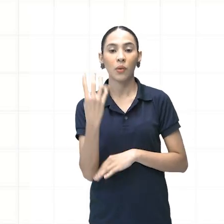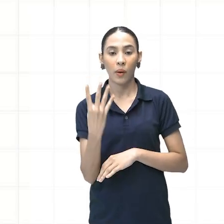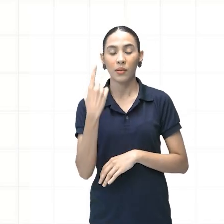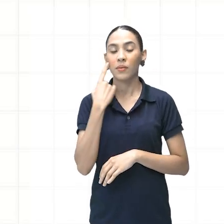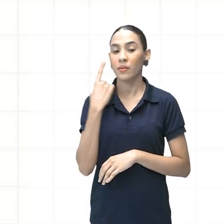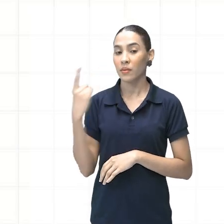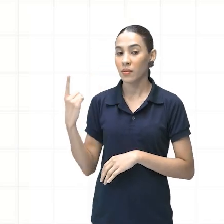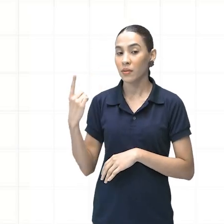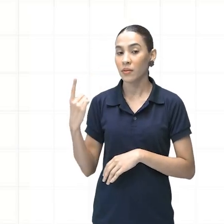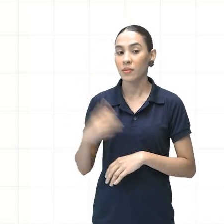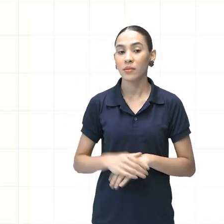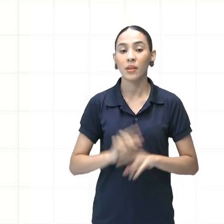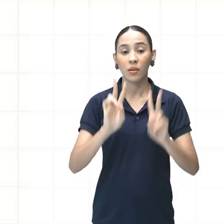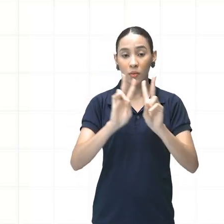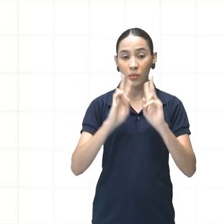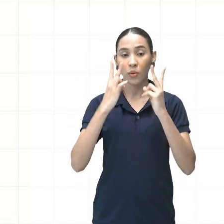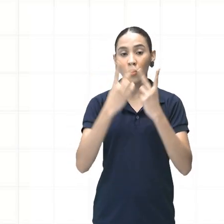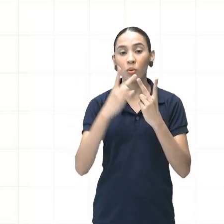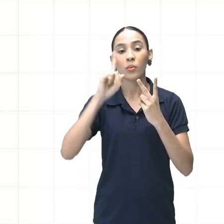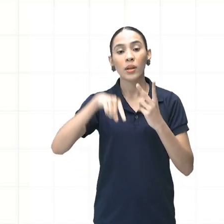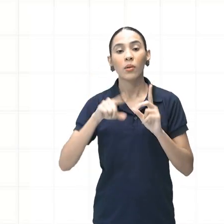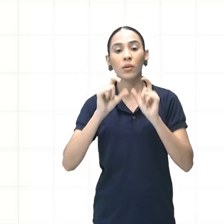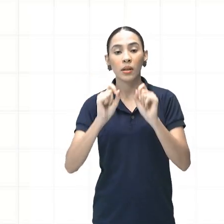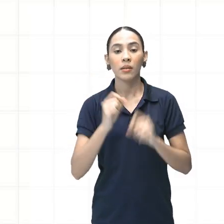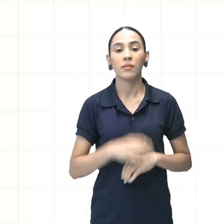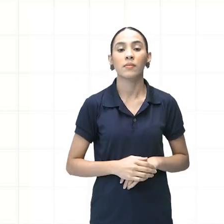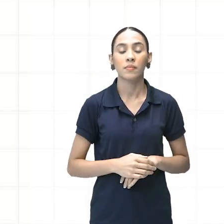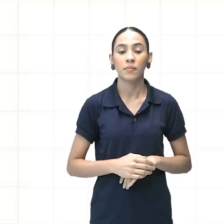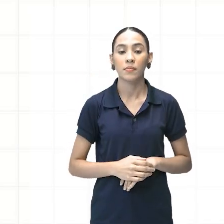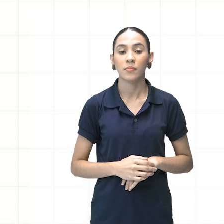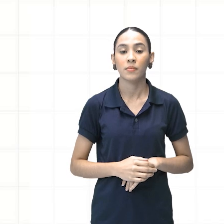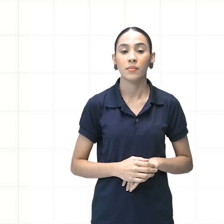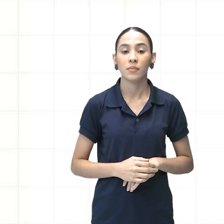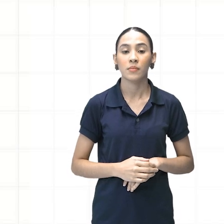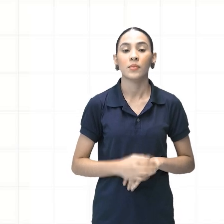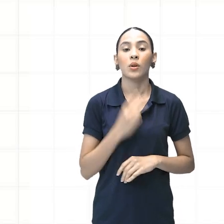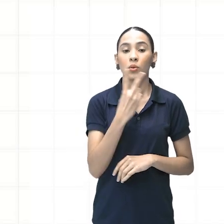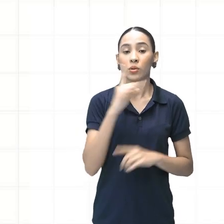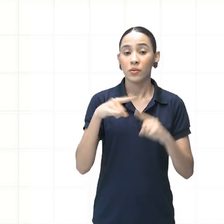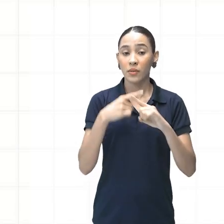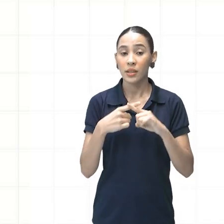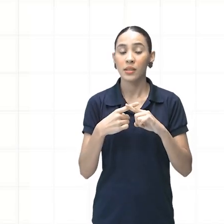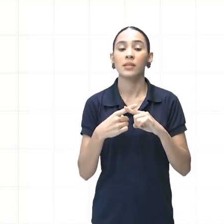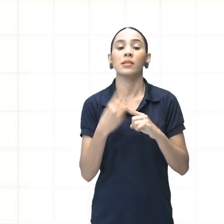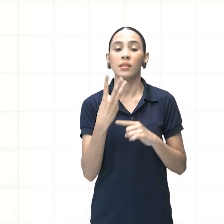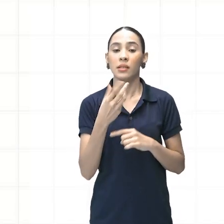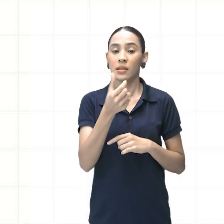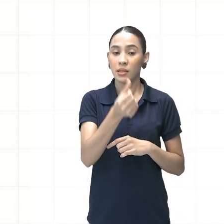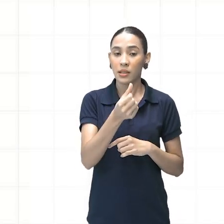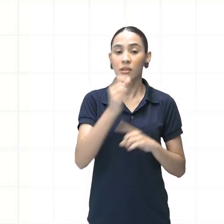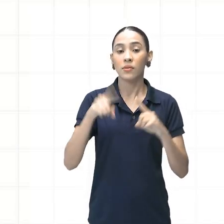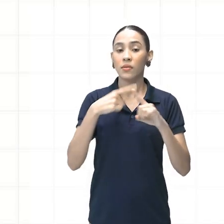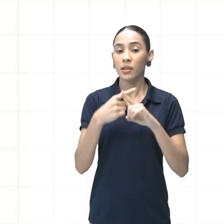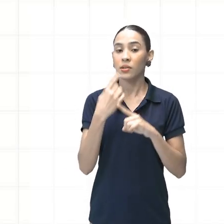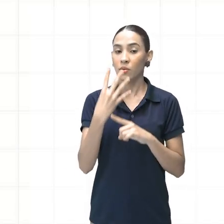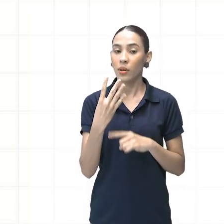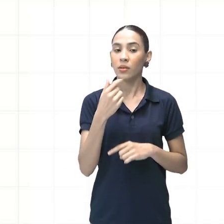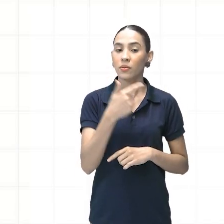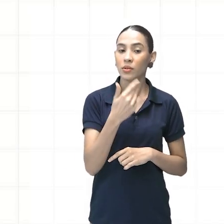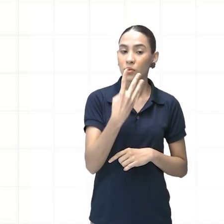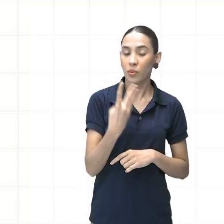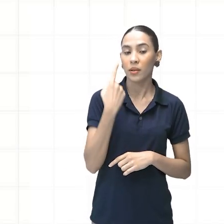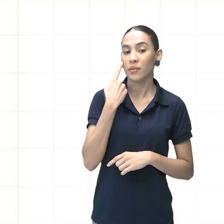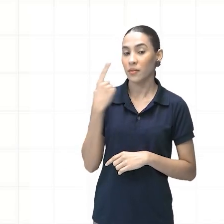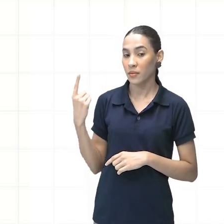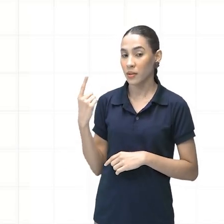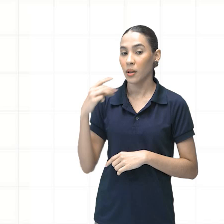4. Então, o volume vai ser de 2 vezes 3, 6 vezes 4,